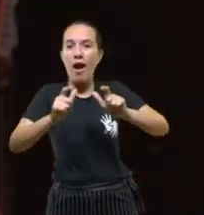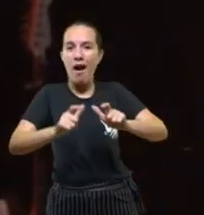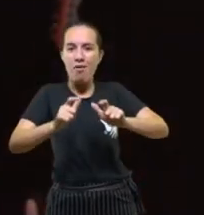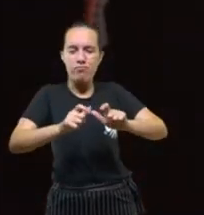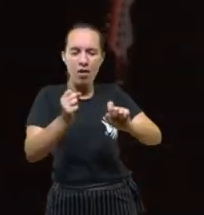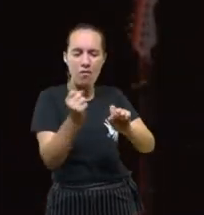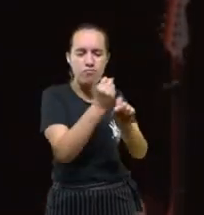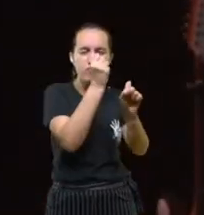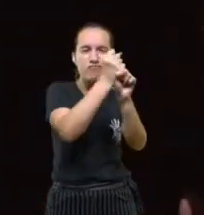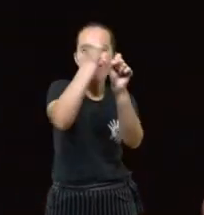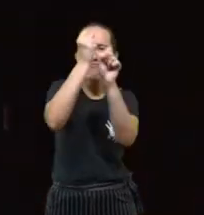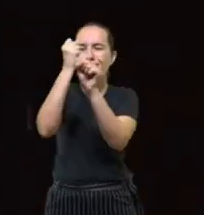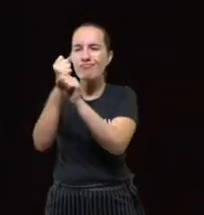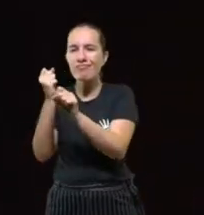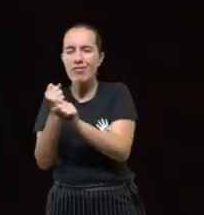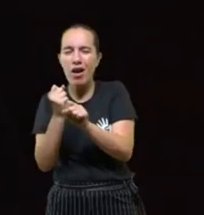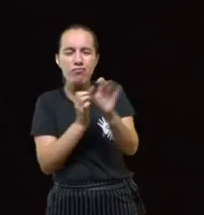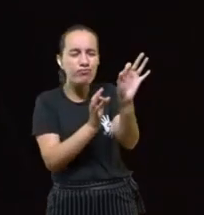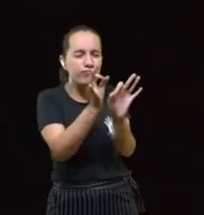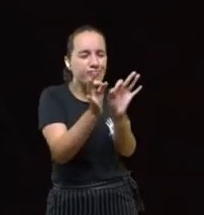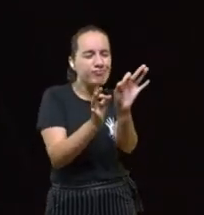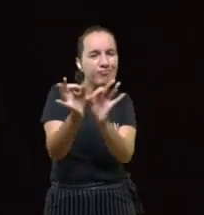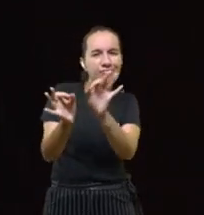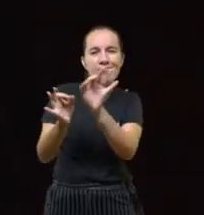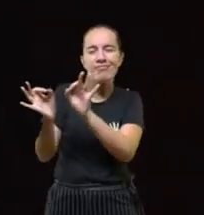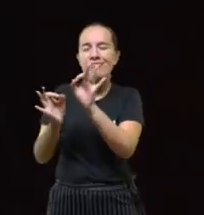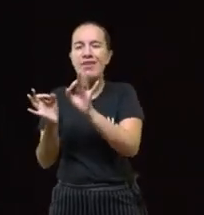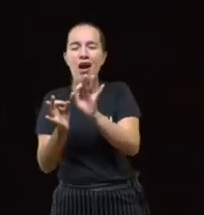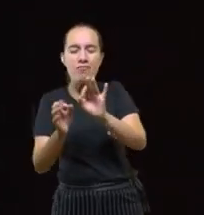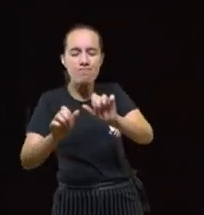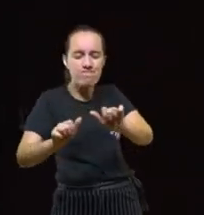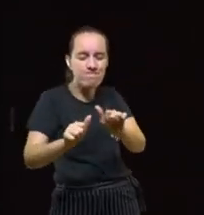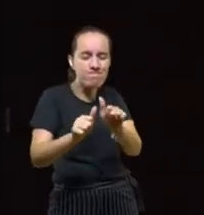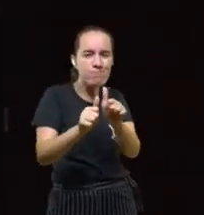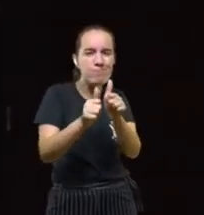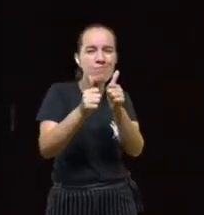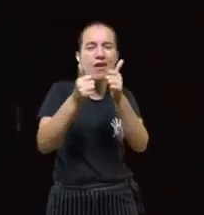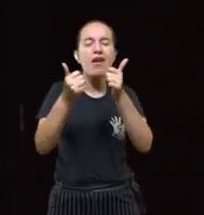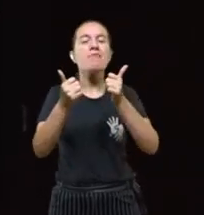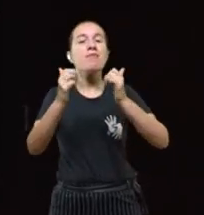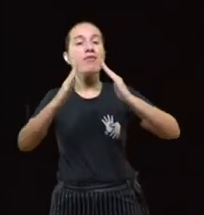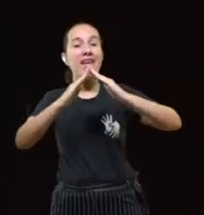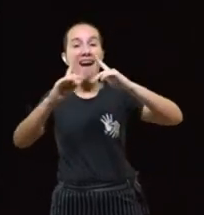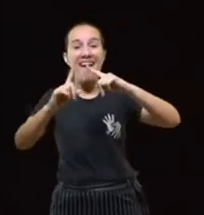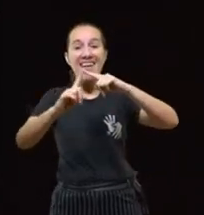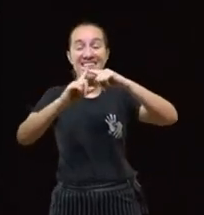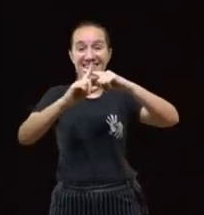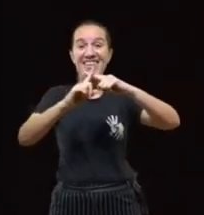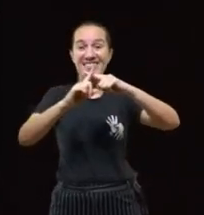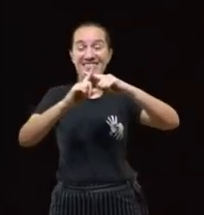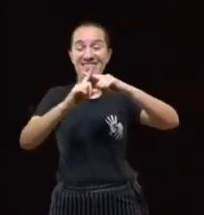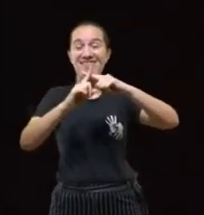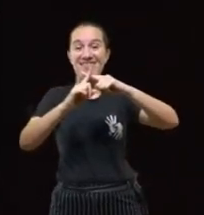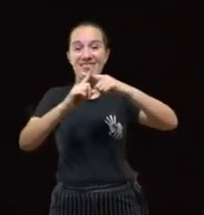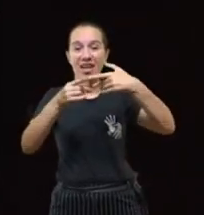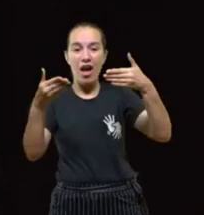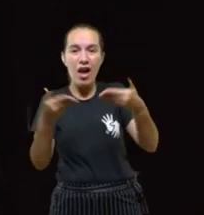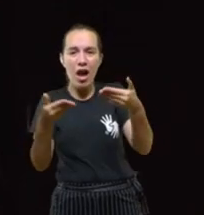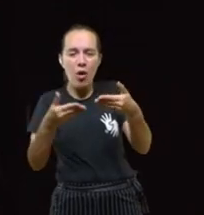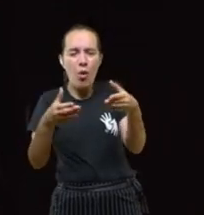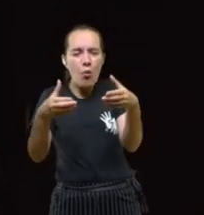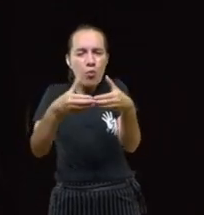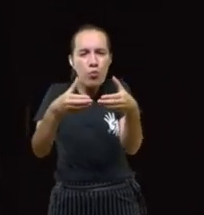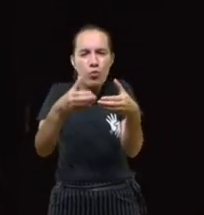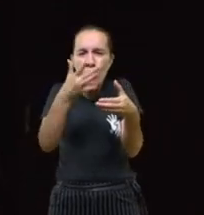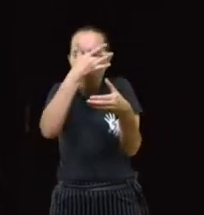reforma agora e vamos, agora temos um pequeno grupo de